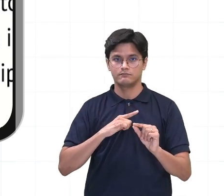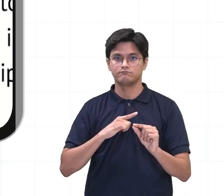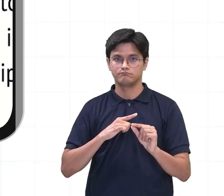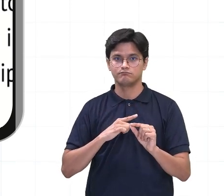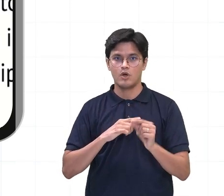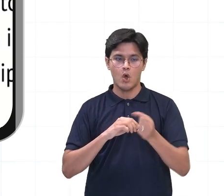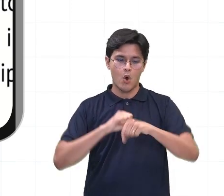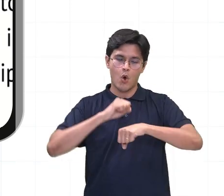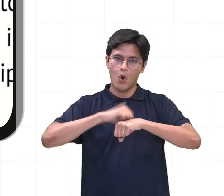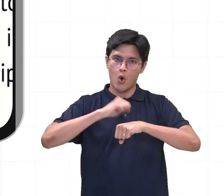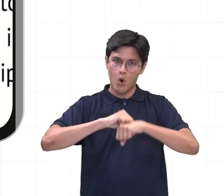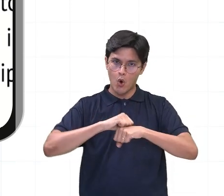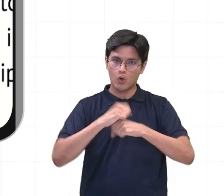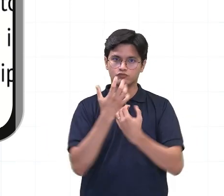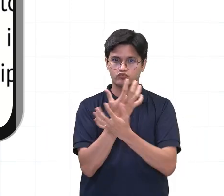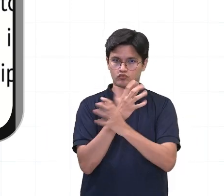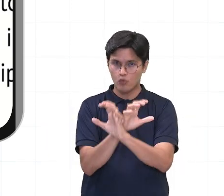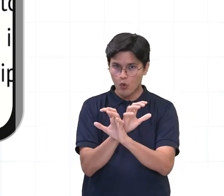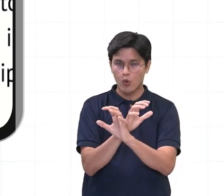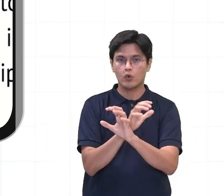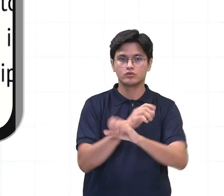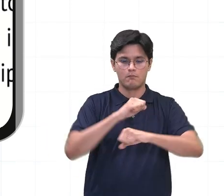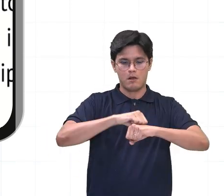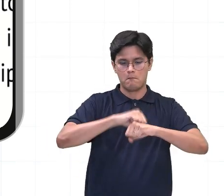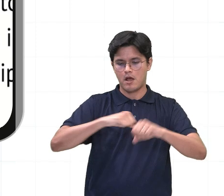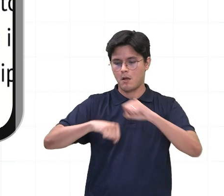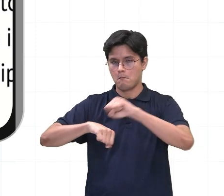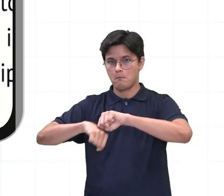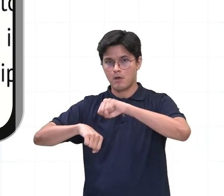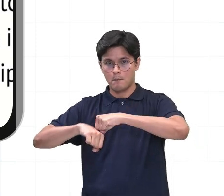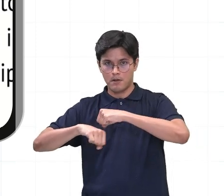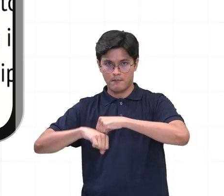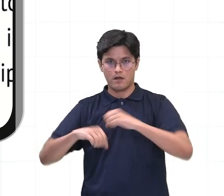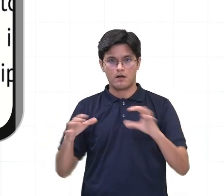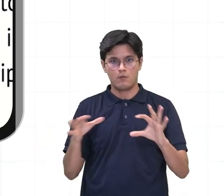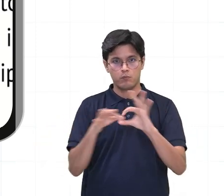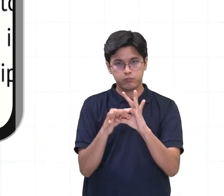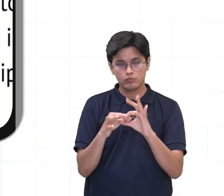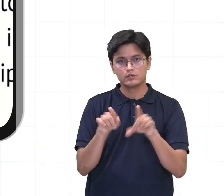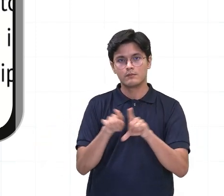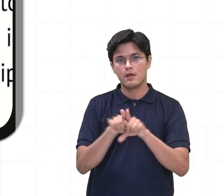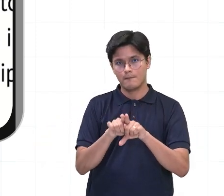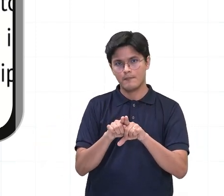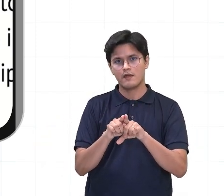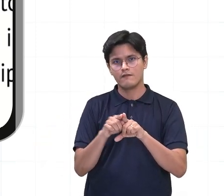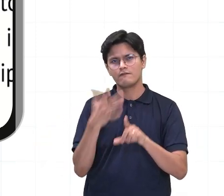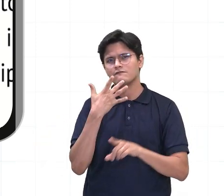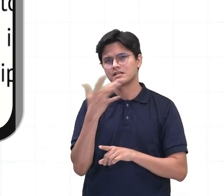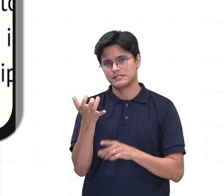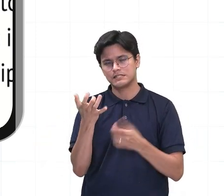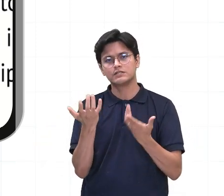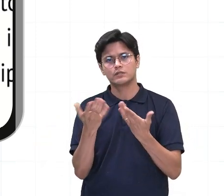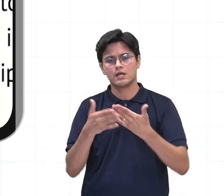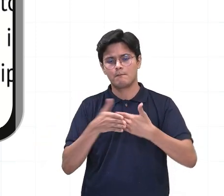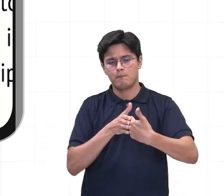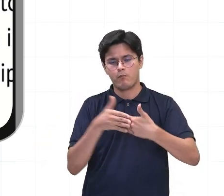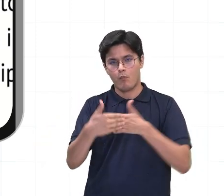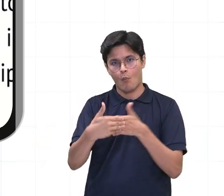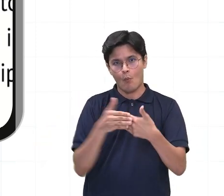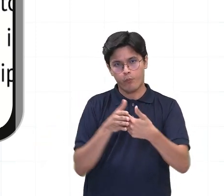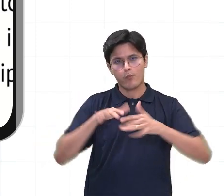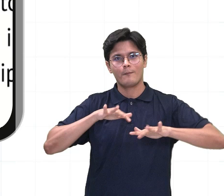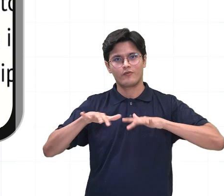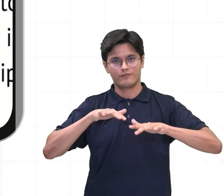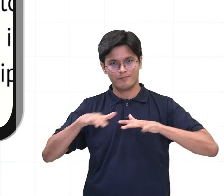né? A cartilagem, ela facilita o movimento dos ossos, por exemplo, né? Ela vai ligar ali, conectar alguns tipos de